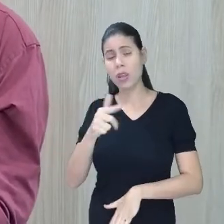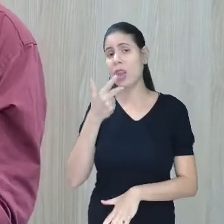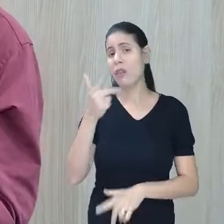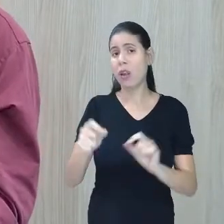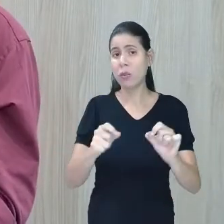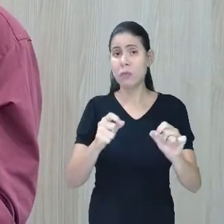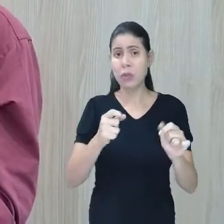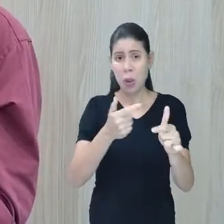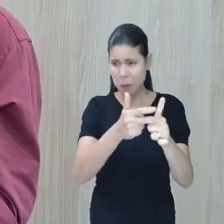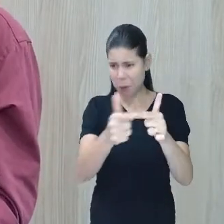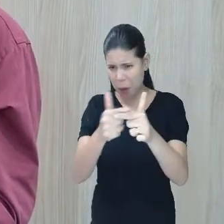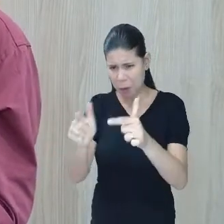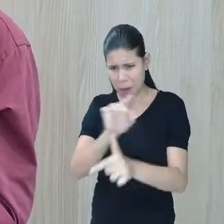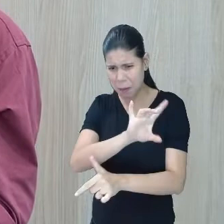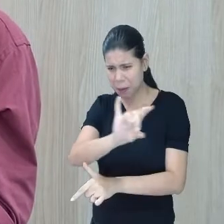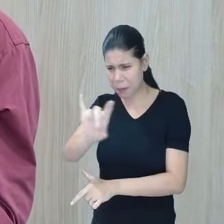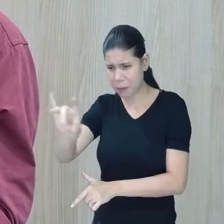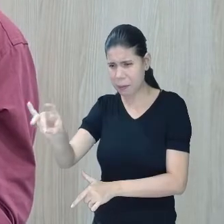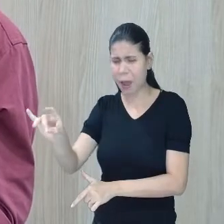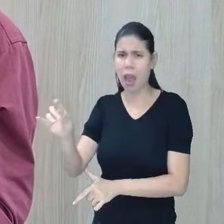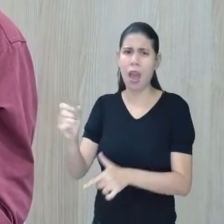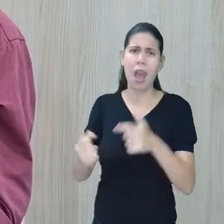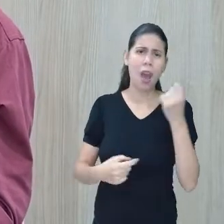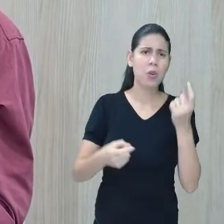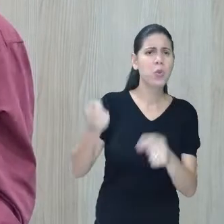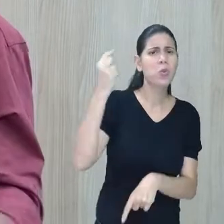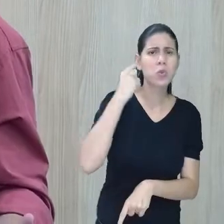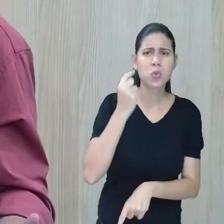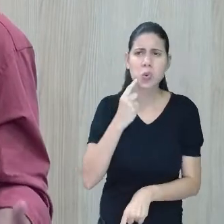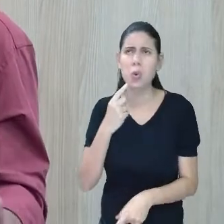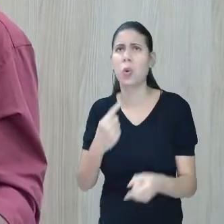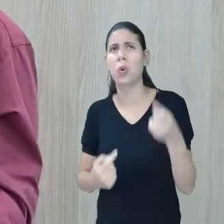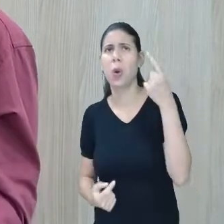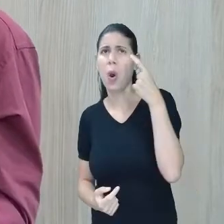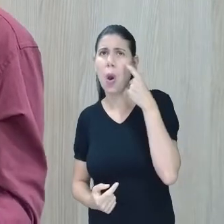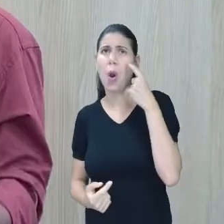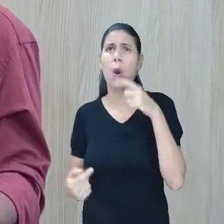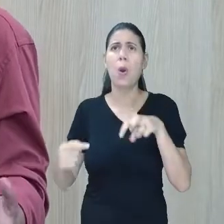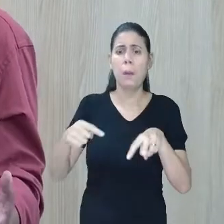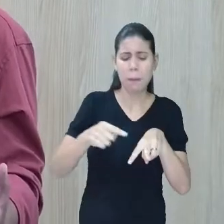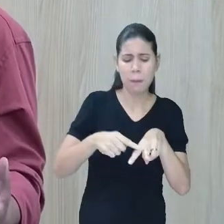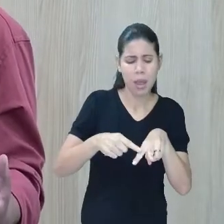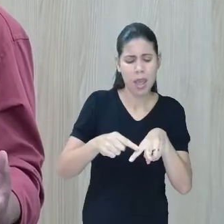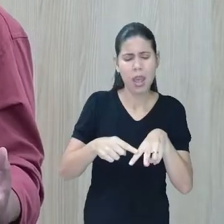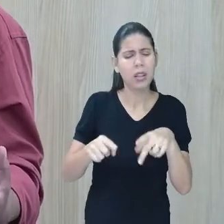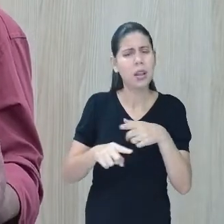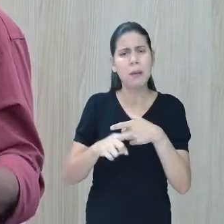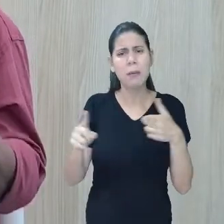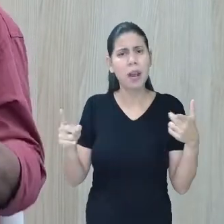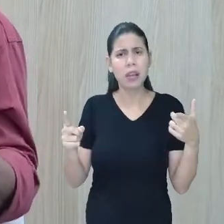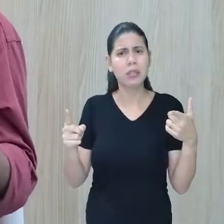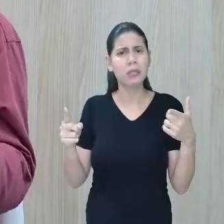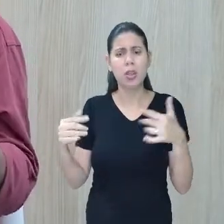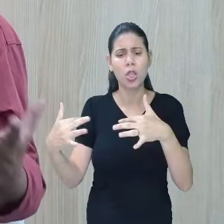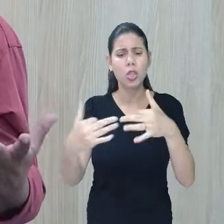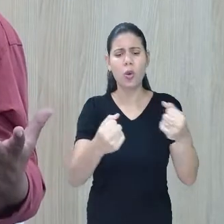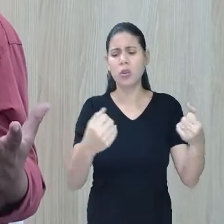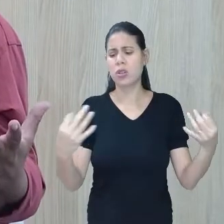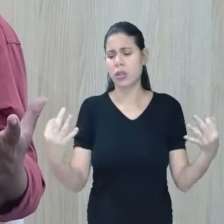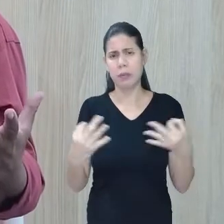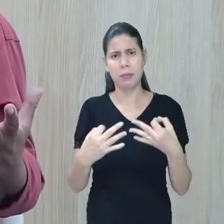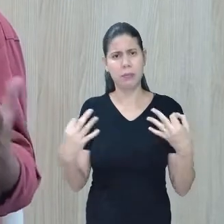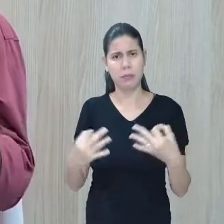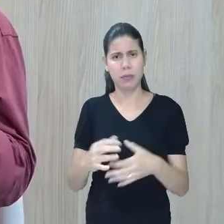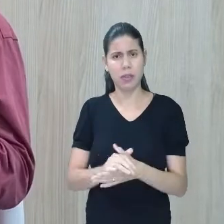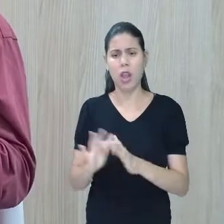de cada um tem deficiência no ouvido, outro no olho, outro na perna, tal, mas o cognitivo é perfeito. Todo mundo entende o que eu estou